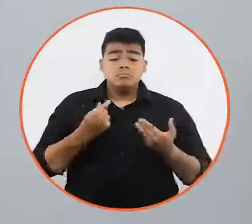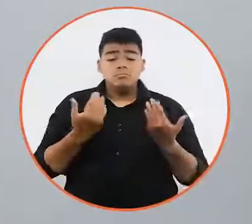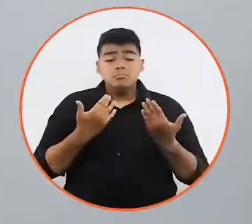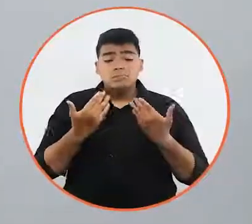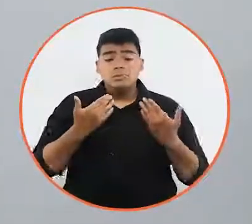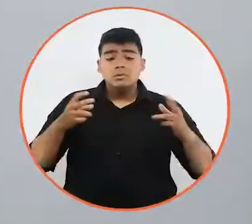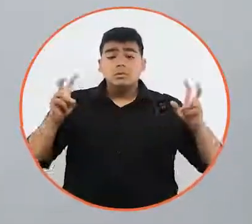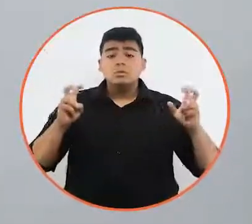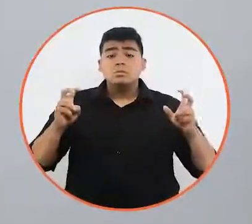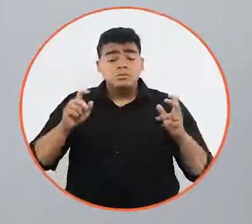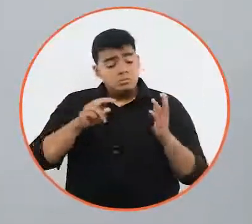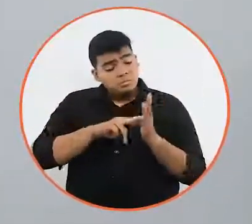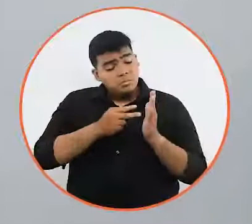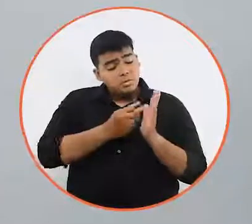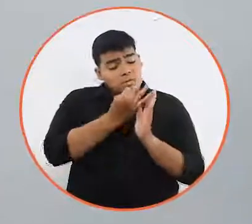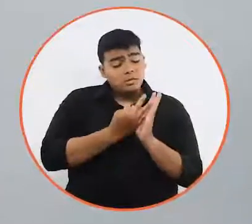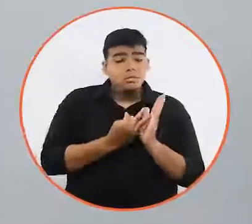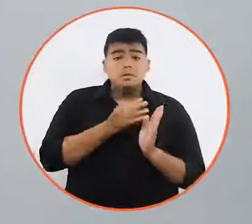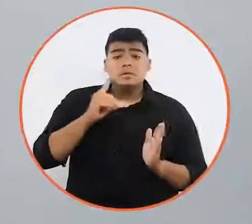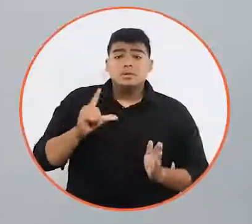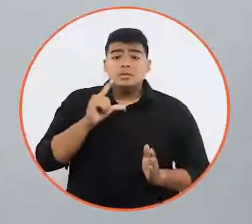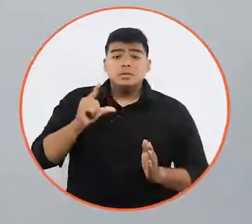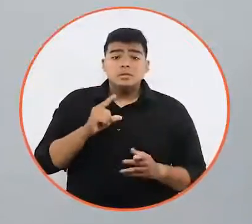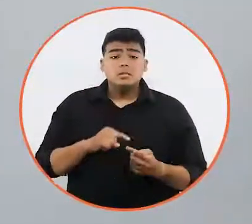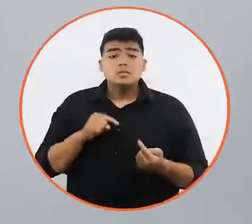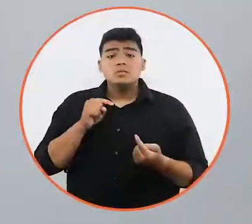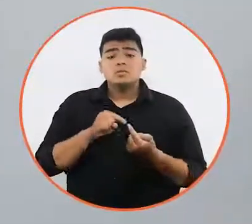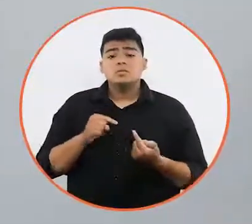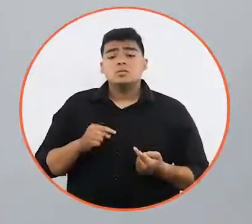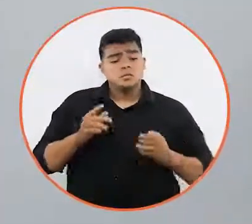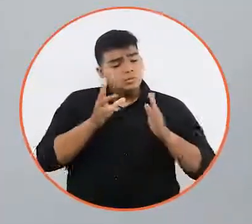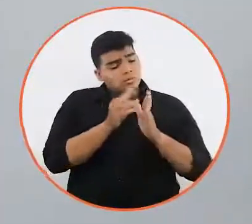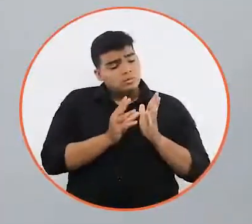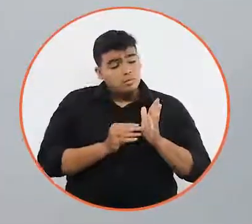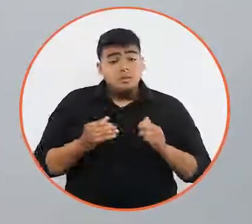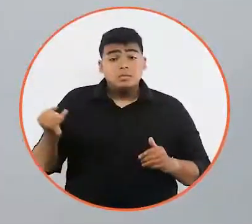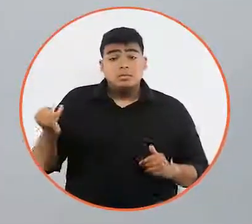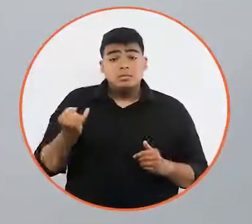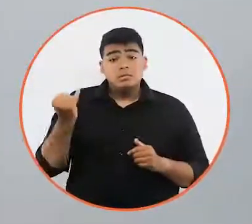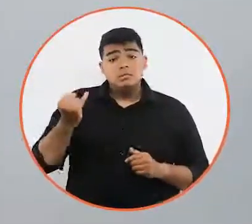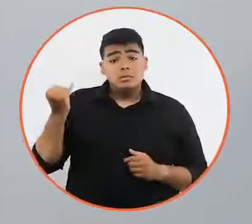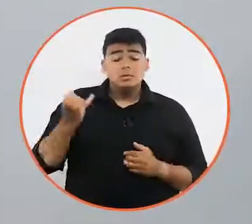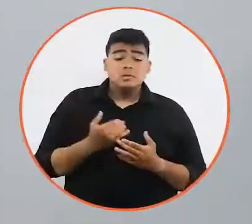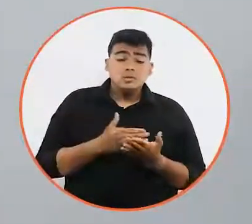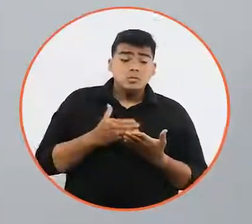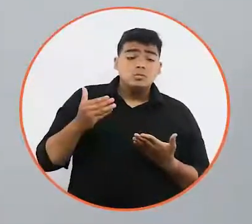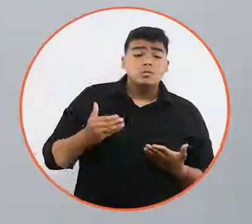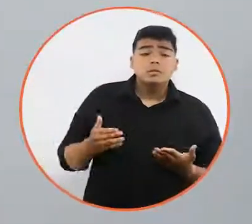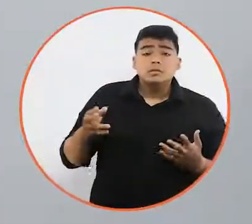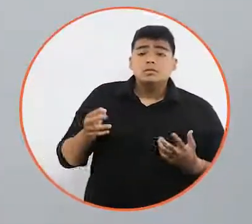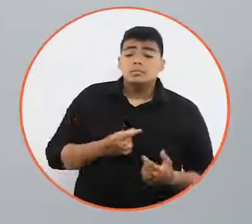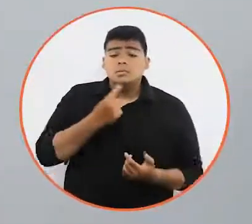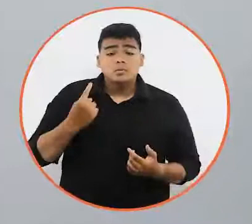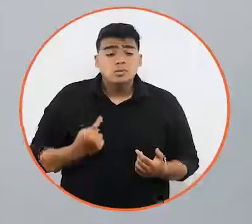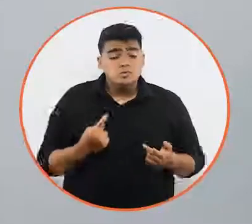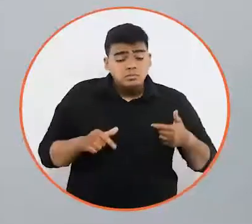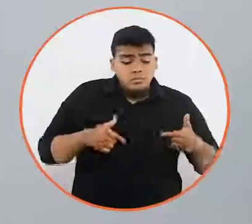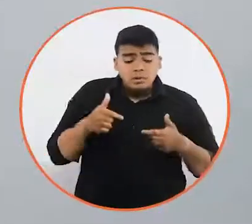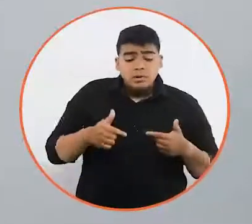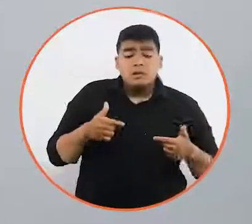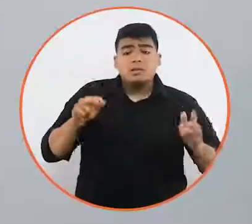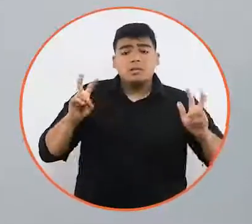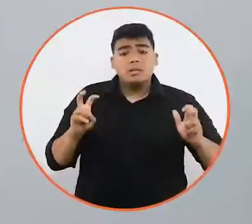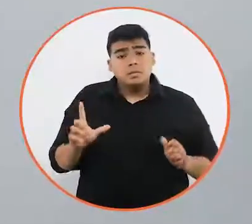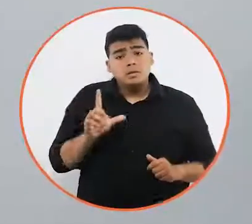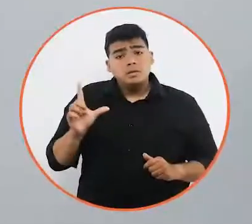sobre o que é o texto literário e suas funções. Conteúdo muito importante que inicia o pontapé para se trabalhar